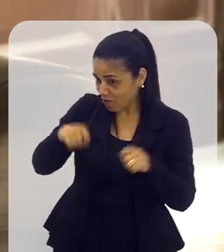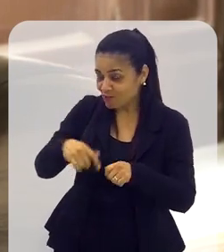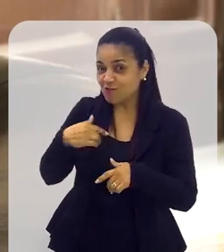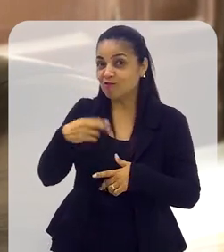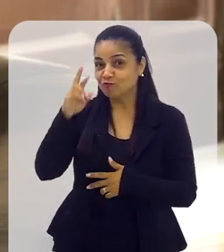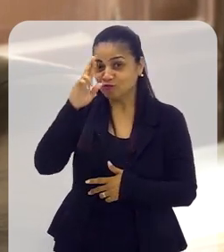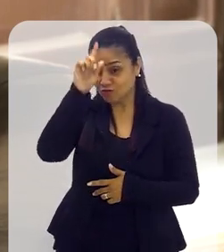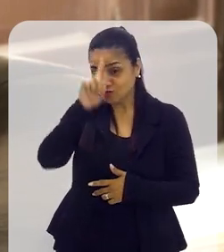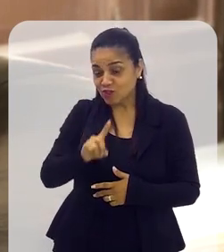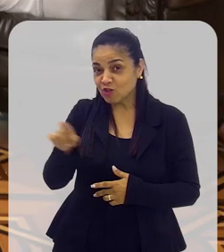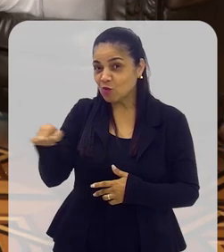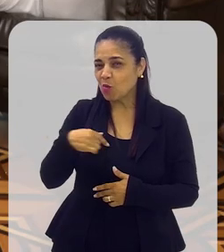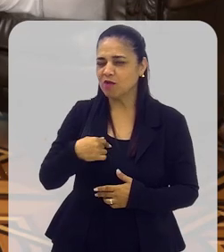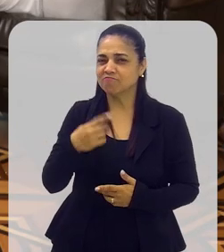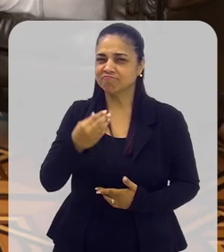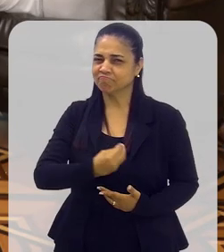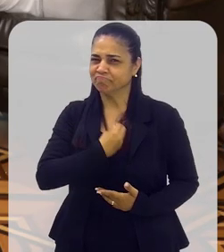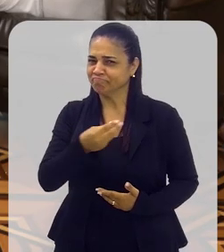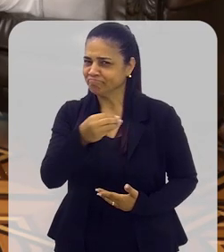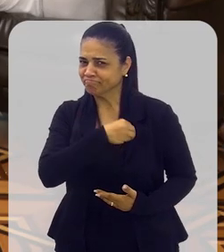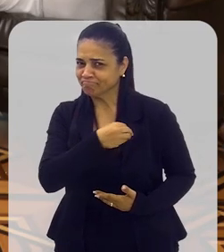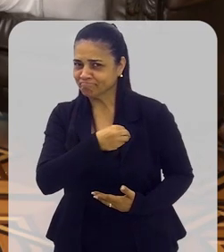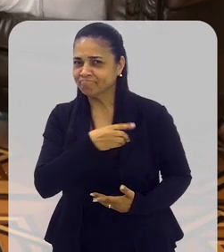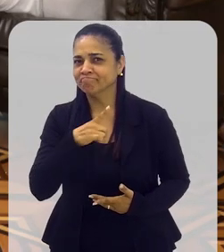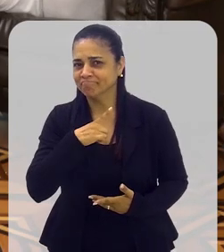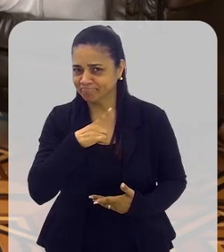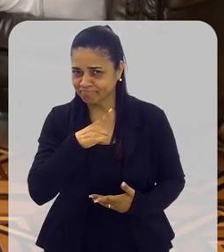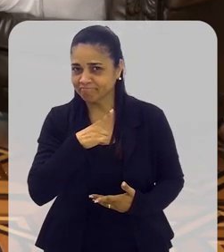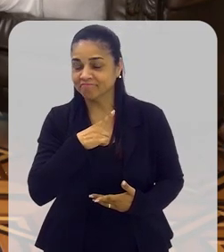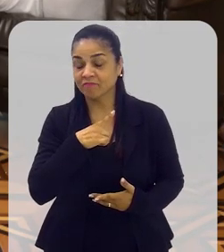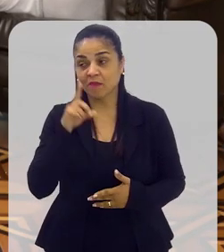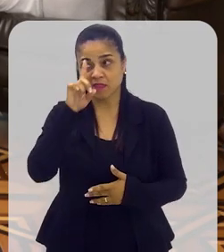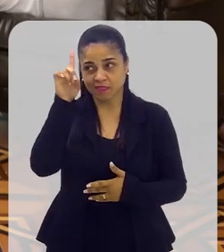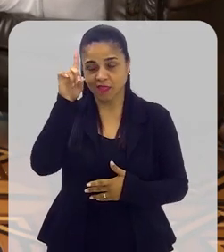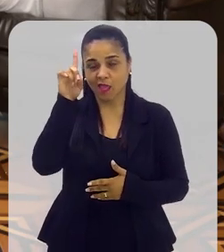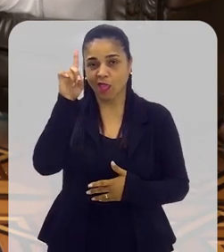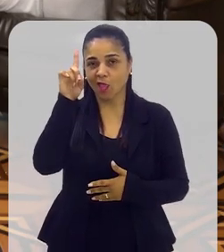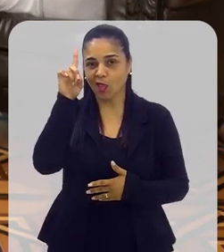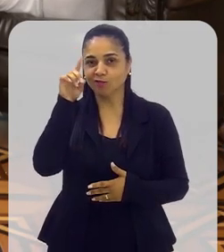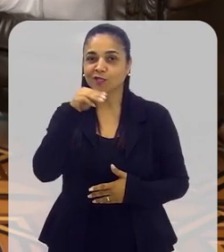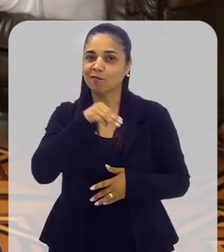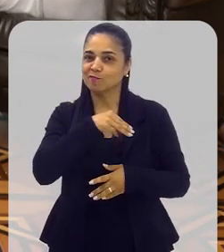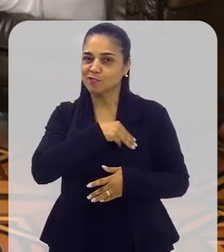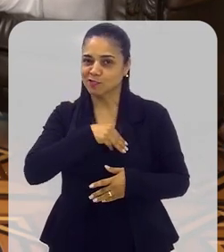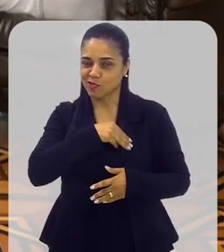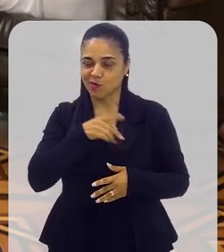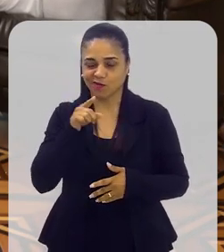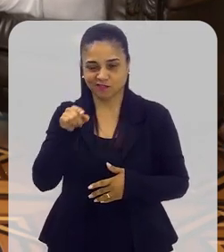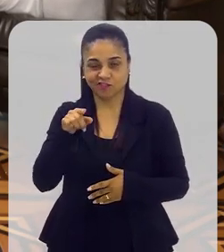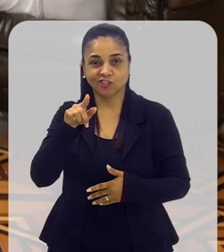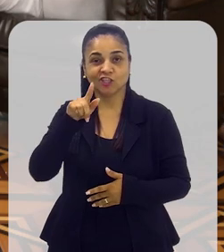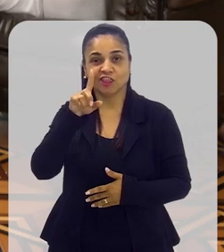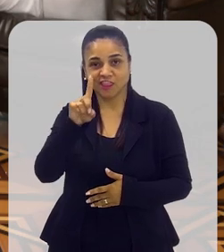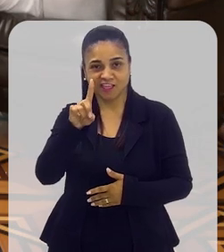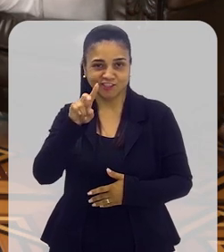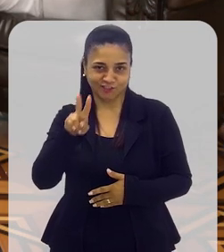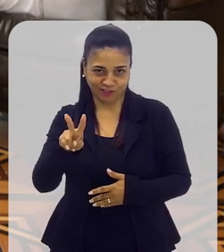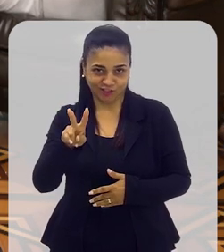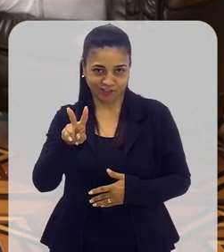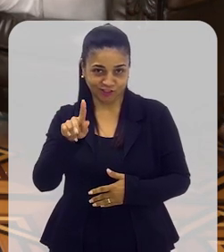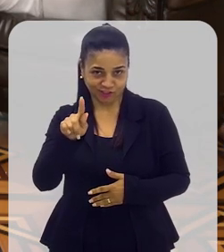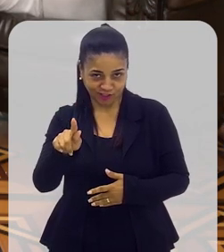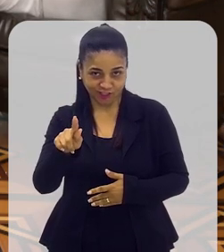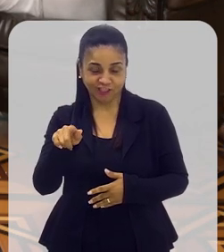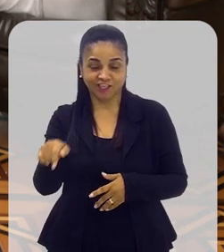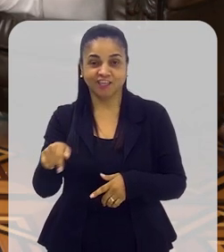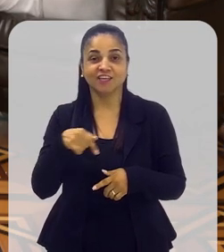de corte, sabe? Tem uma vida muito pecaminosa, DG. Mas Deus está falando. Deus tem com misericórdia. Ele. Deus tem misericórdia de DG. Vai dar